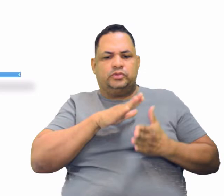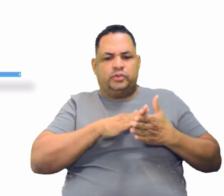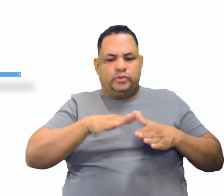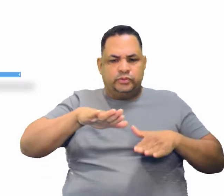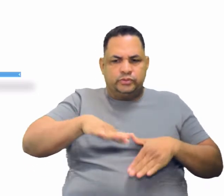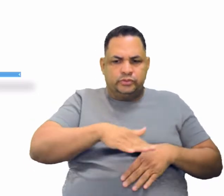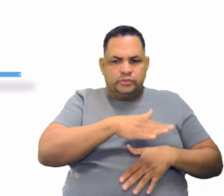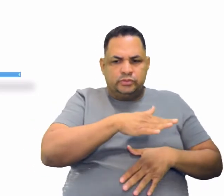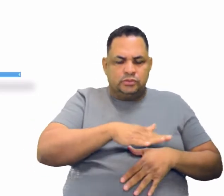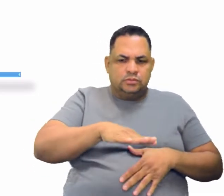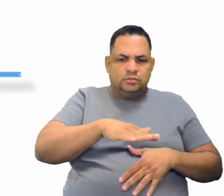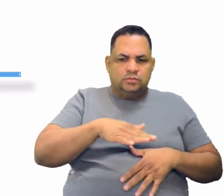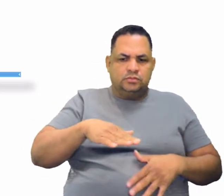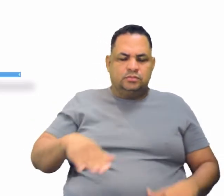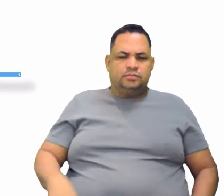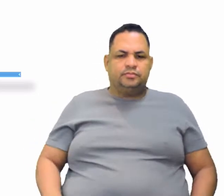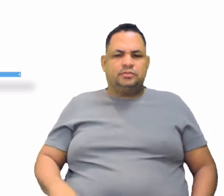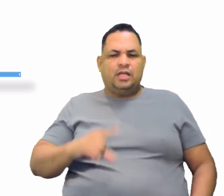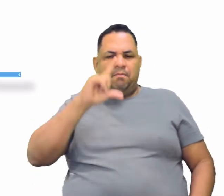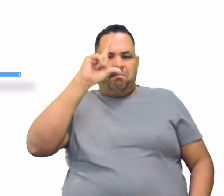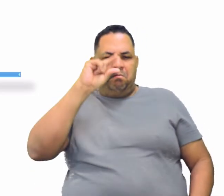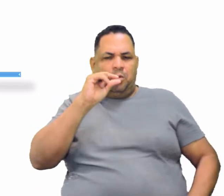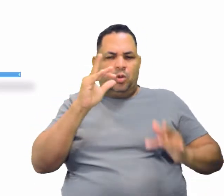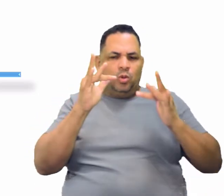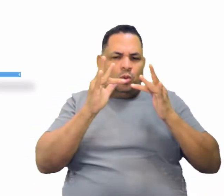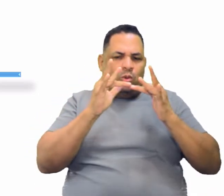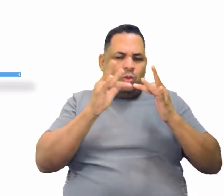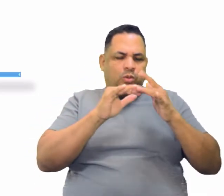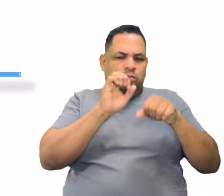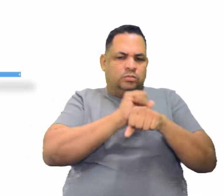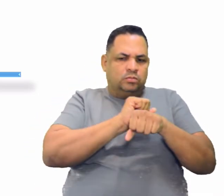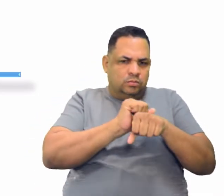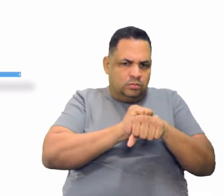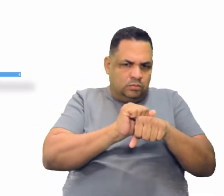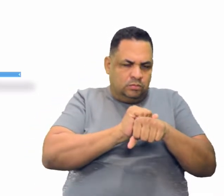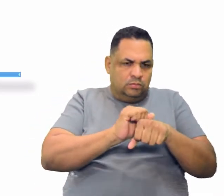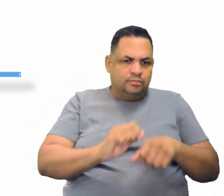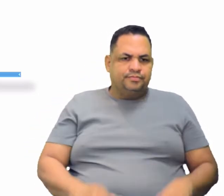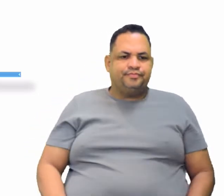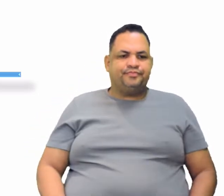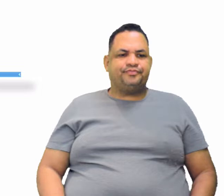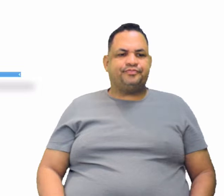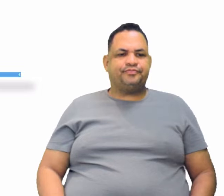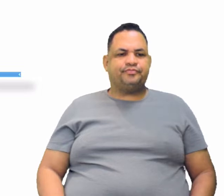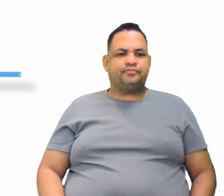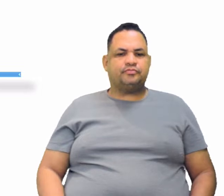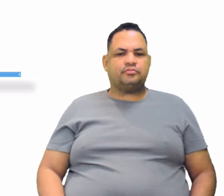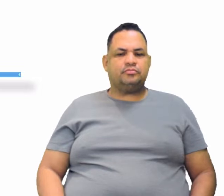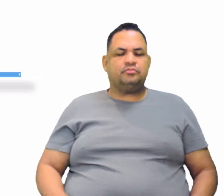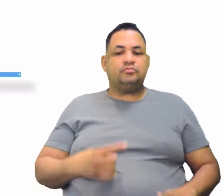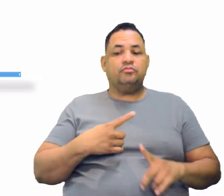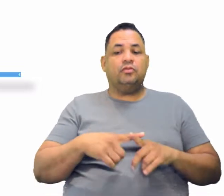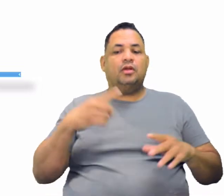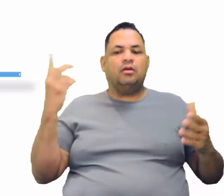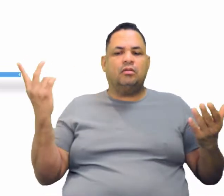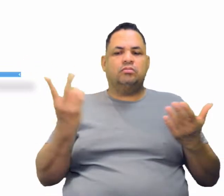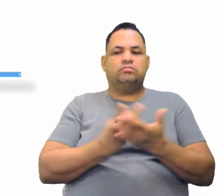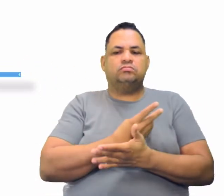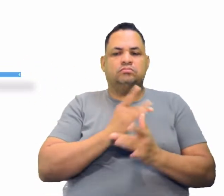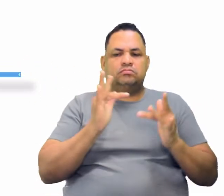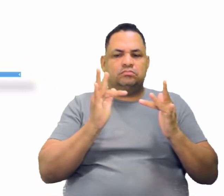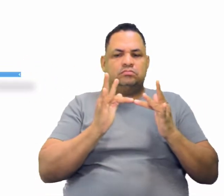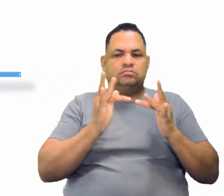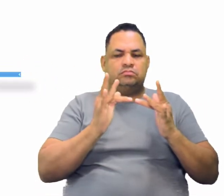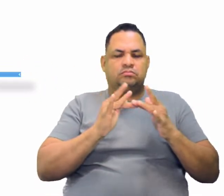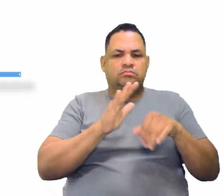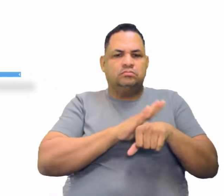lâminas justamente para você ter menos atrito, vamos colocar dessa forma, tá? Então, por que o atrito ocorre? Entre